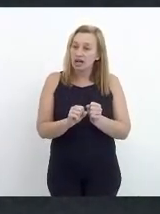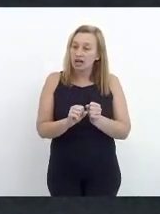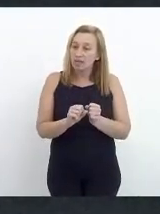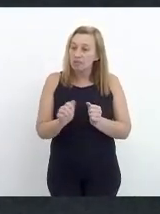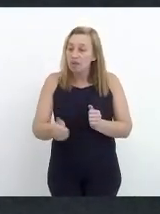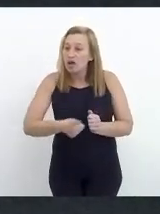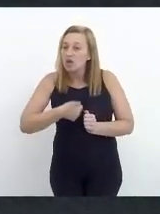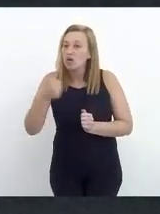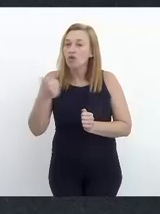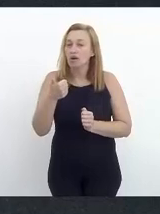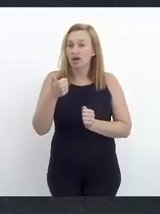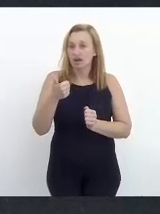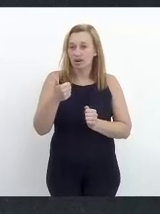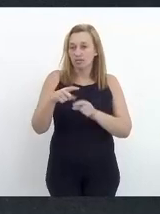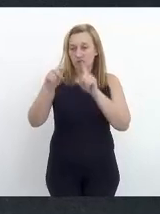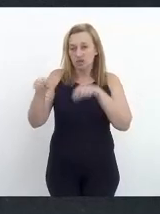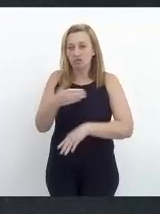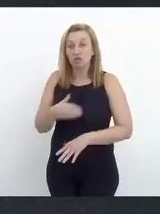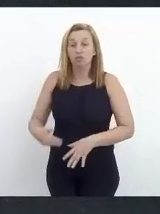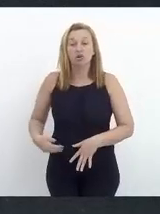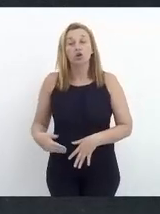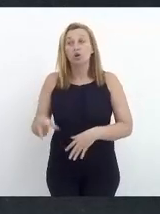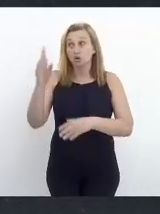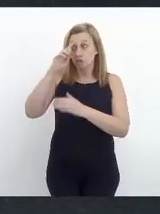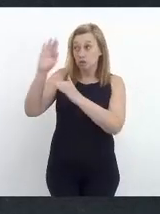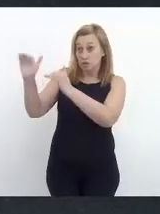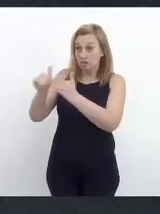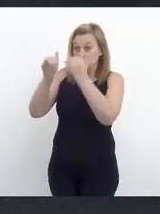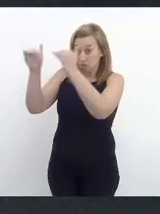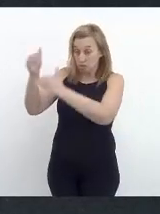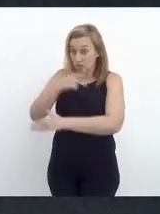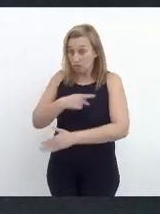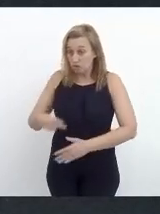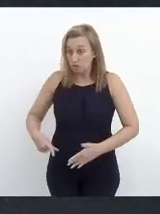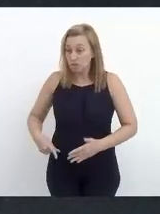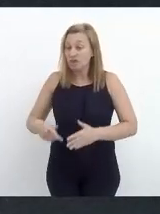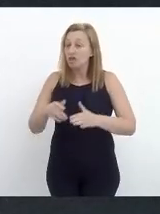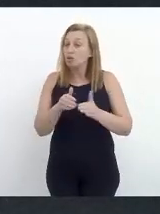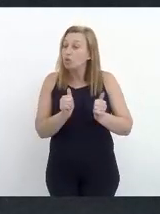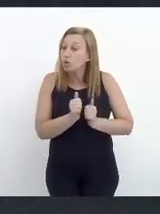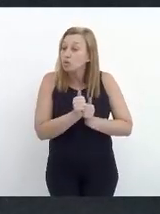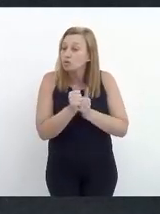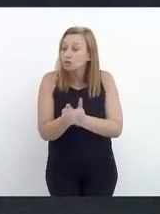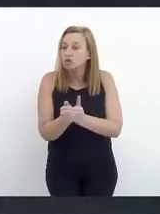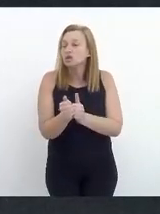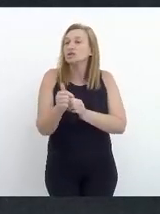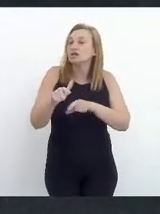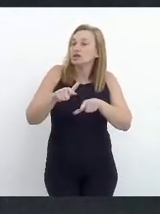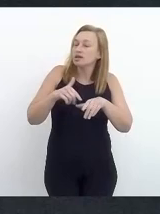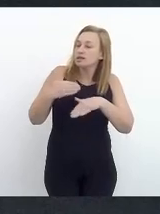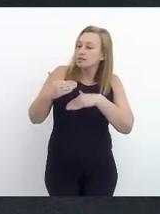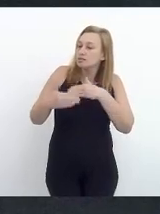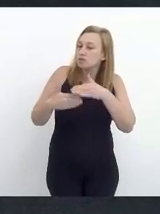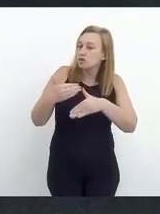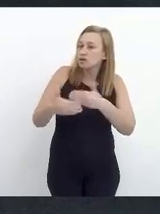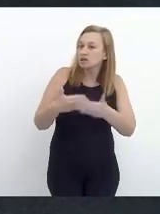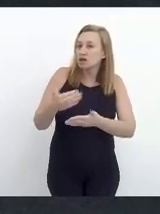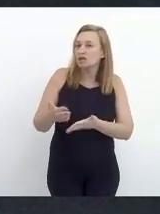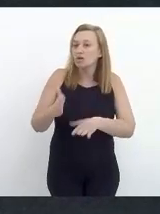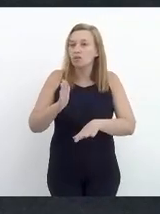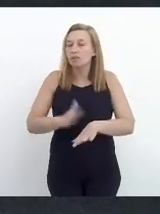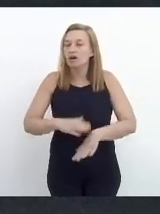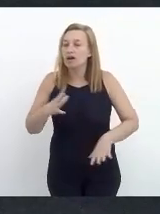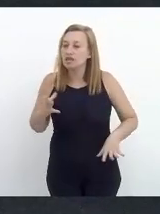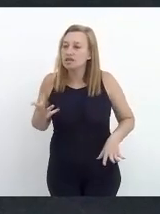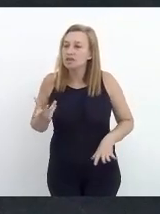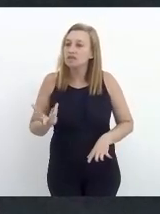E Vossa Excelência tem presidido e liderado esse processo com